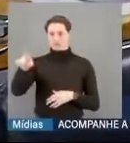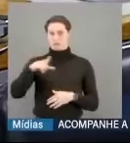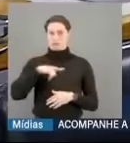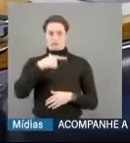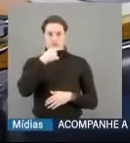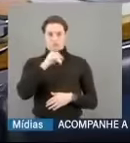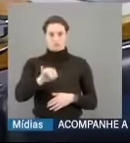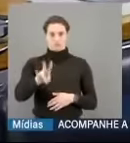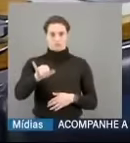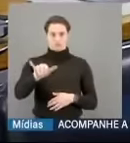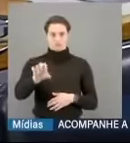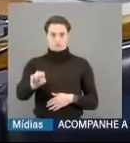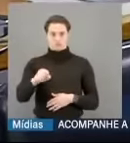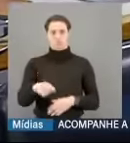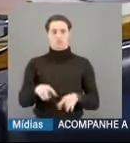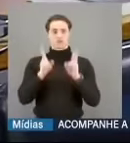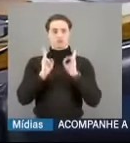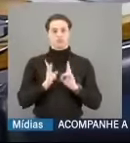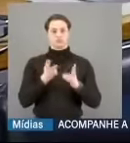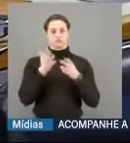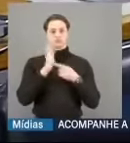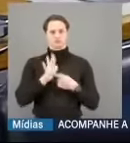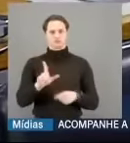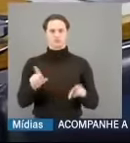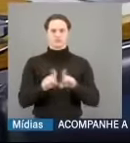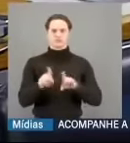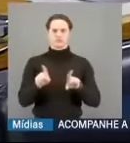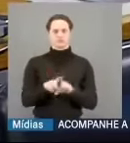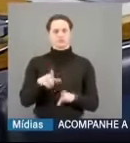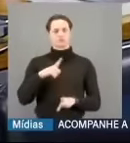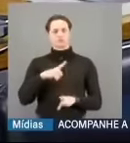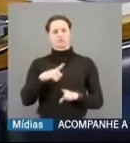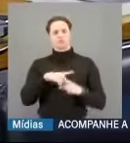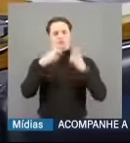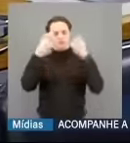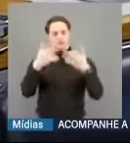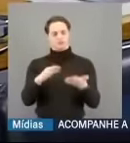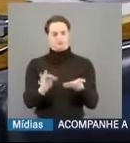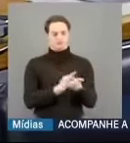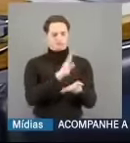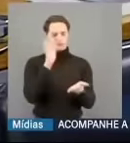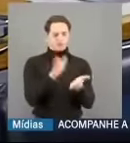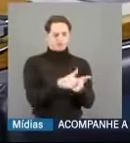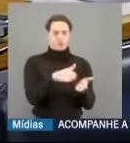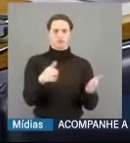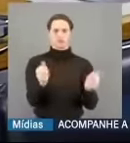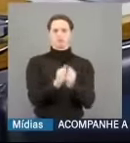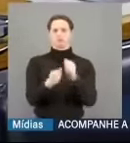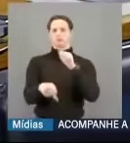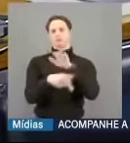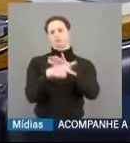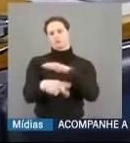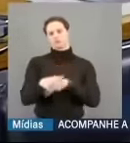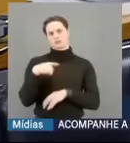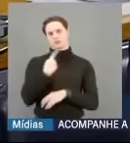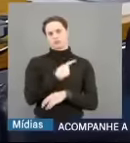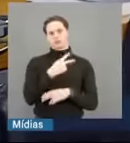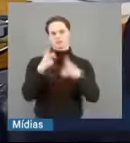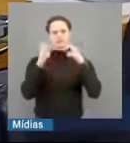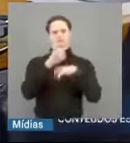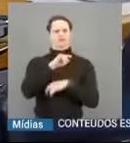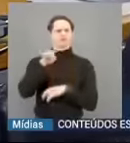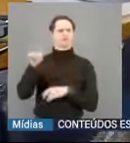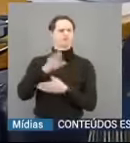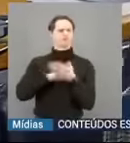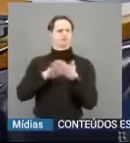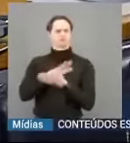inclusive, sustenta juridicamente, inclusive cobrindo a assinatura, e nós vimos isso, se o senhor não denunciou que tinha um